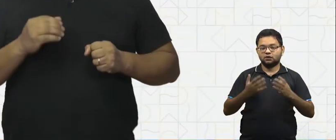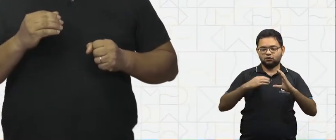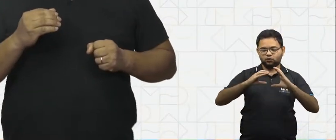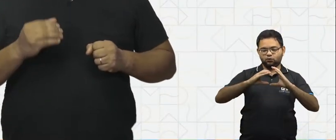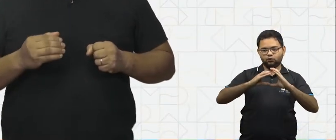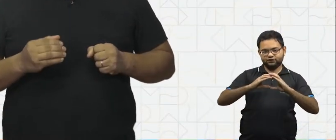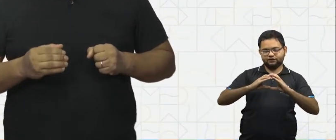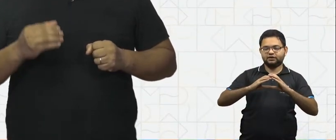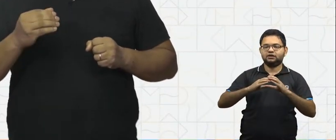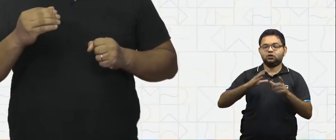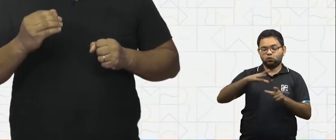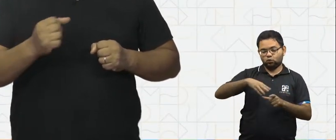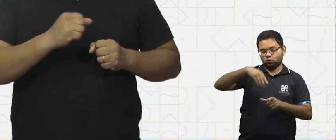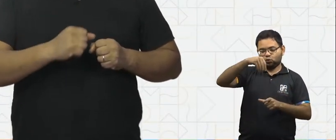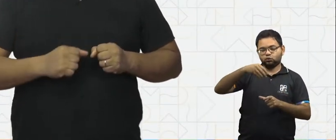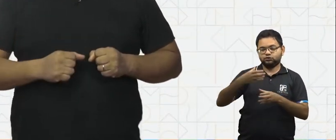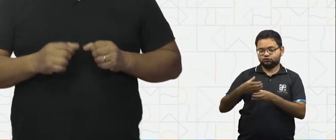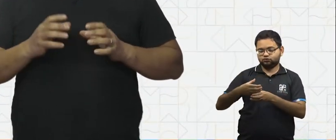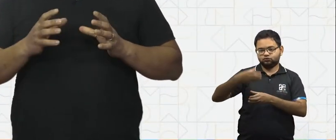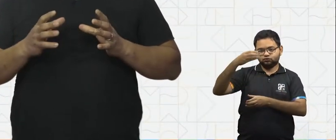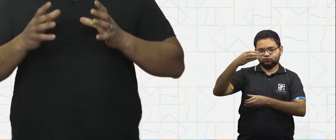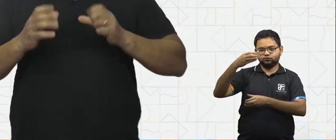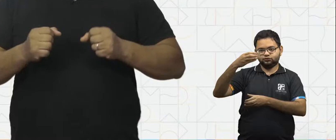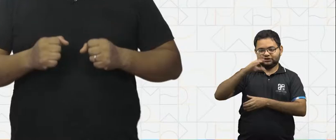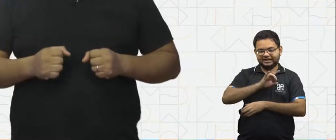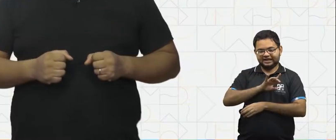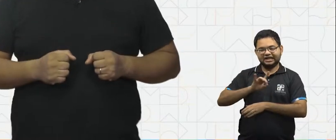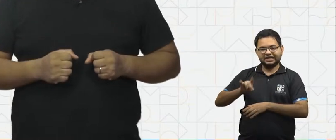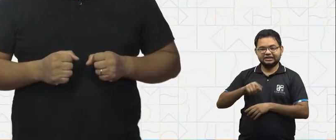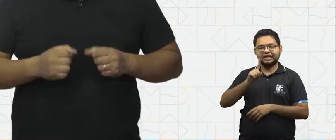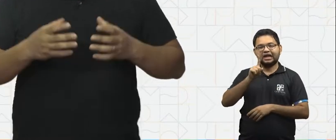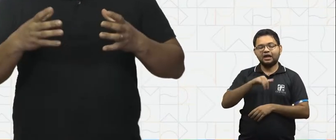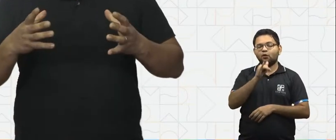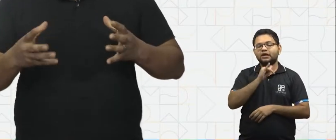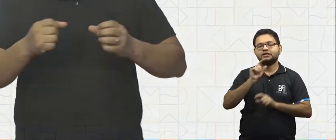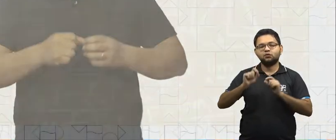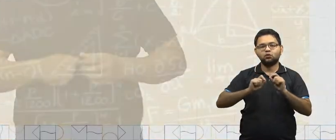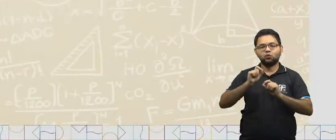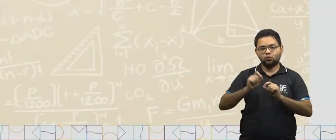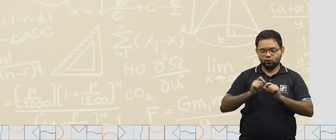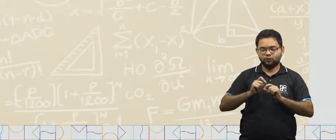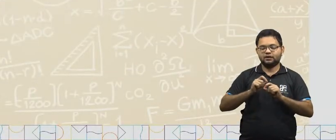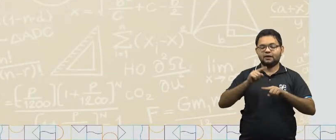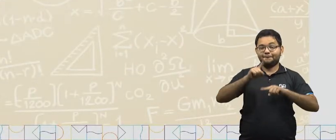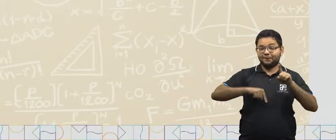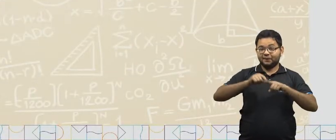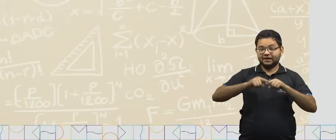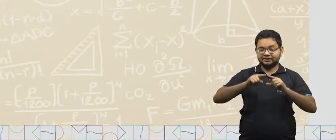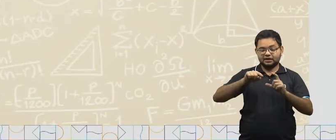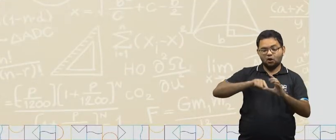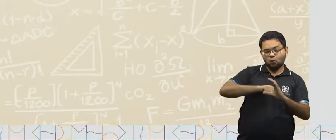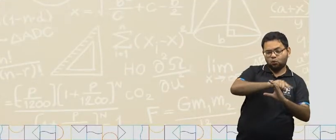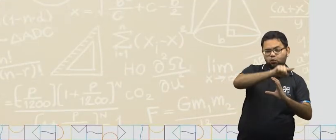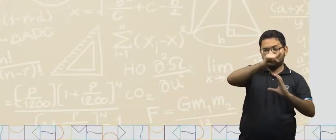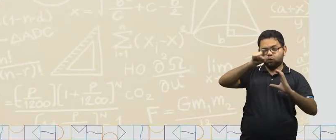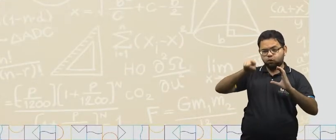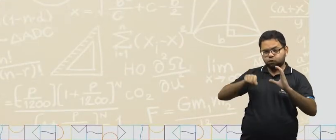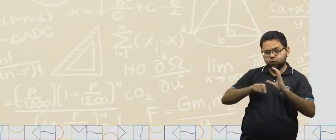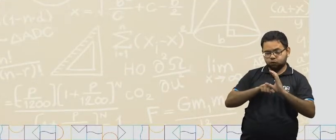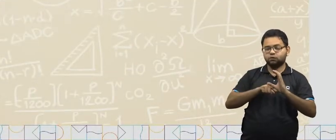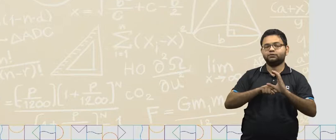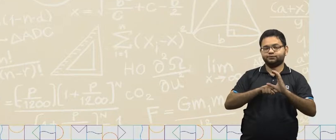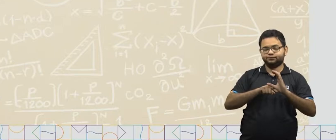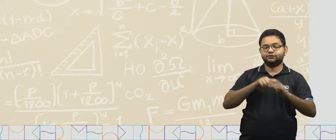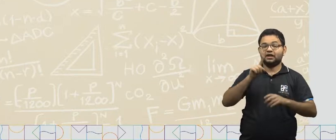esfera, o cone e o cilindro são exemplos de corpos redondos, que por sua vez são